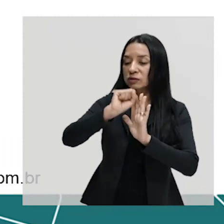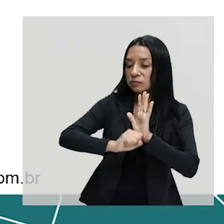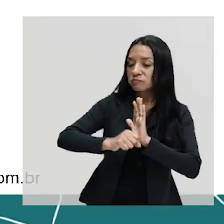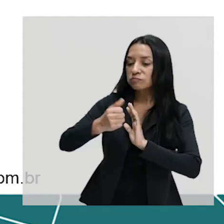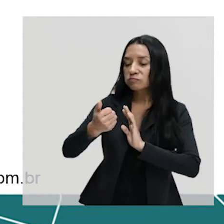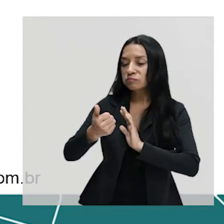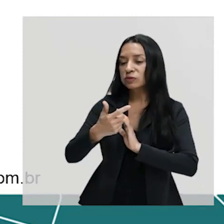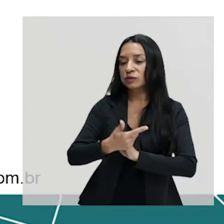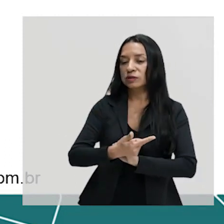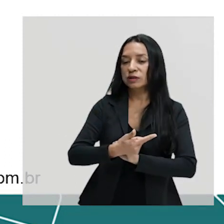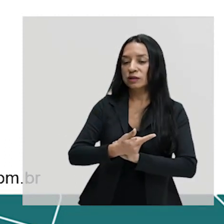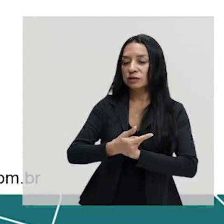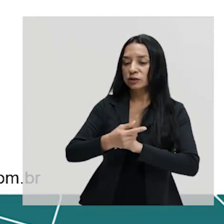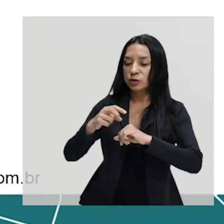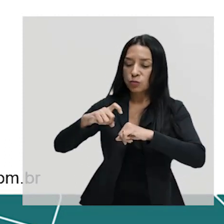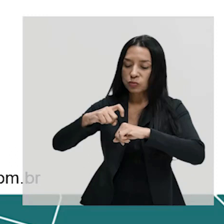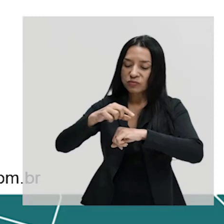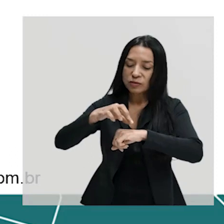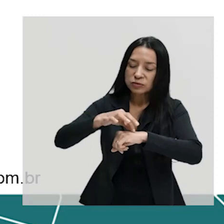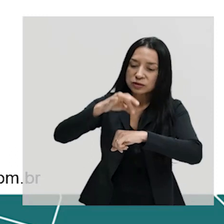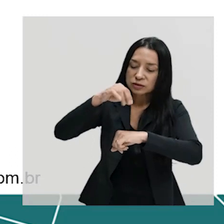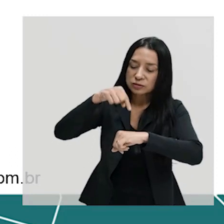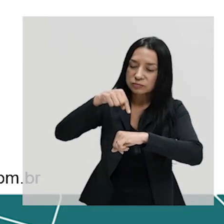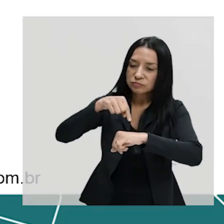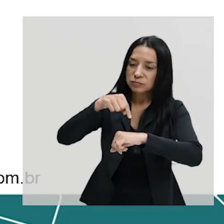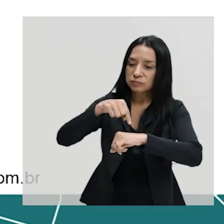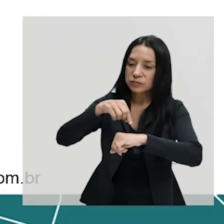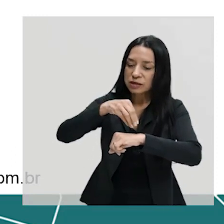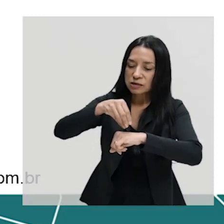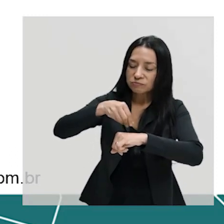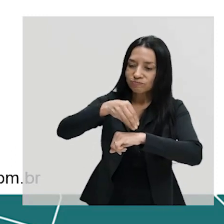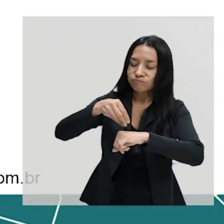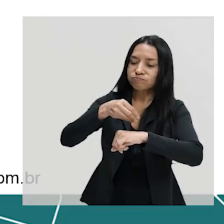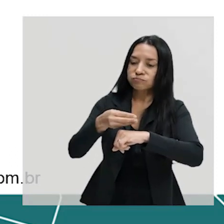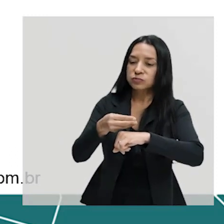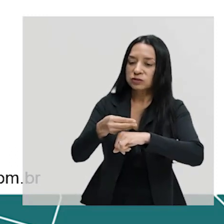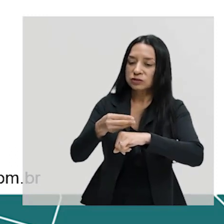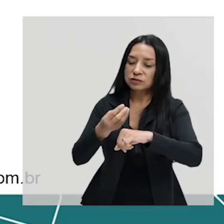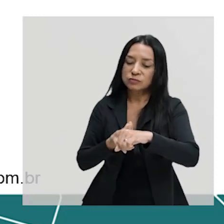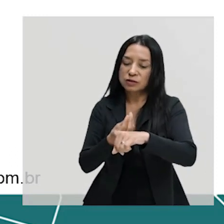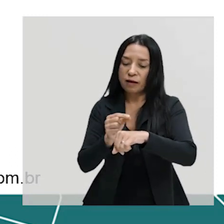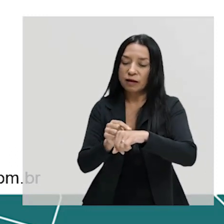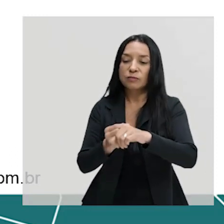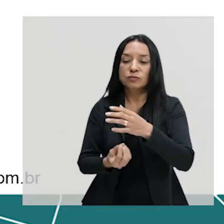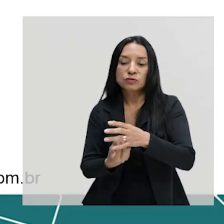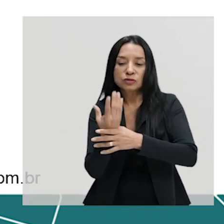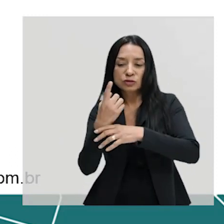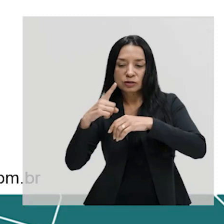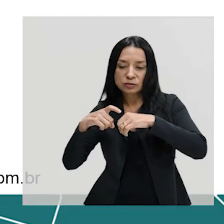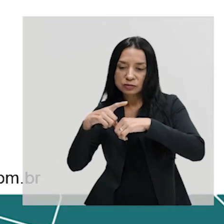nas carnes em decomposição teriam nascido ali que essa carne poderia ter originado esses vermes né